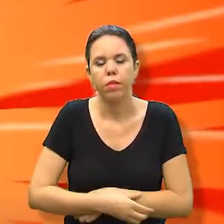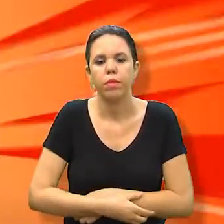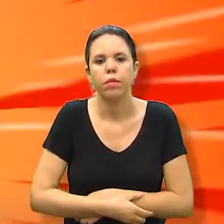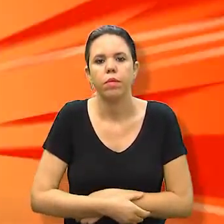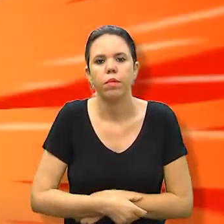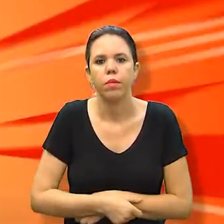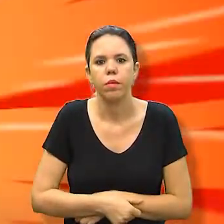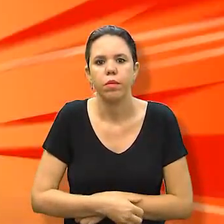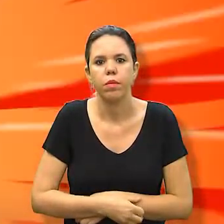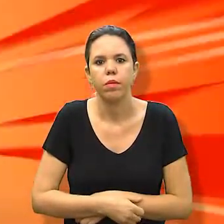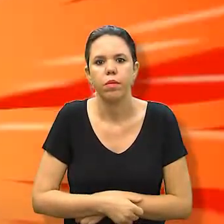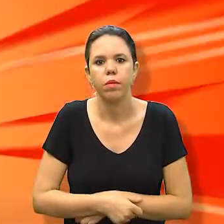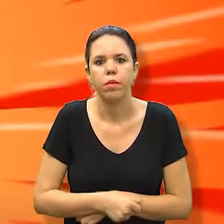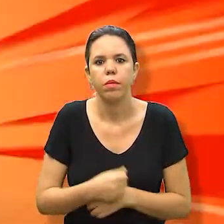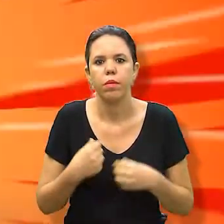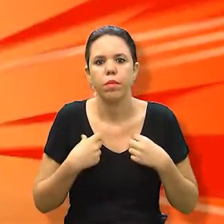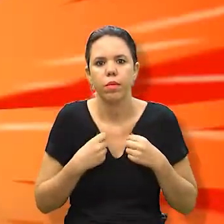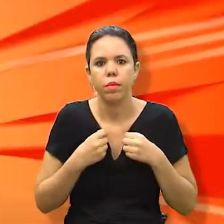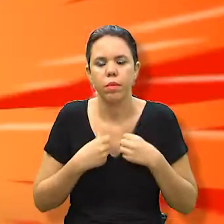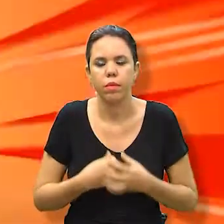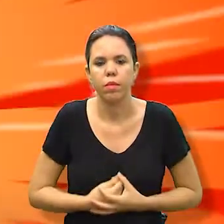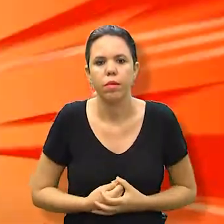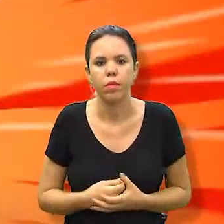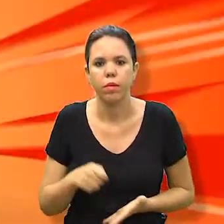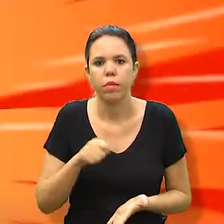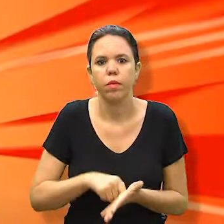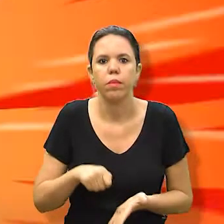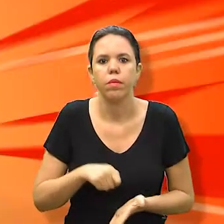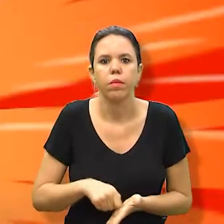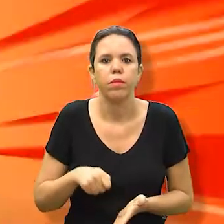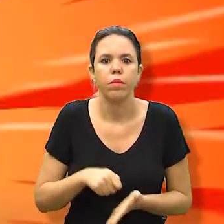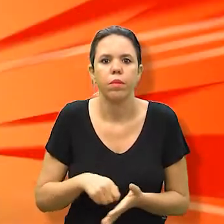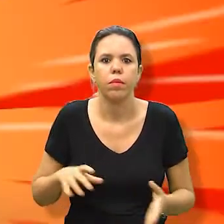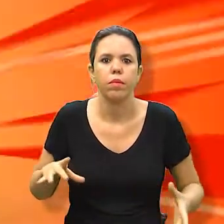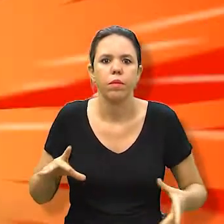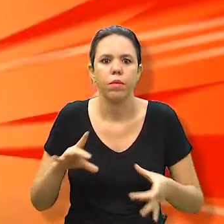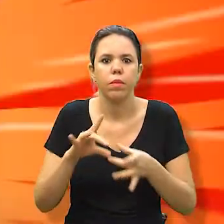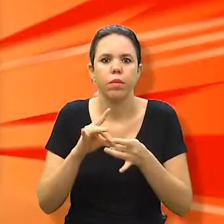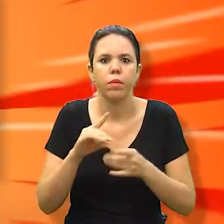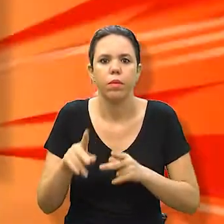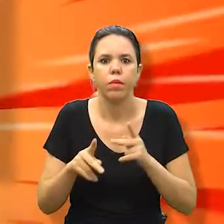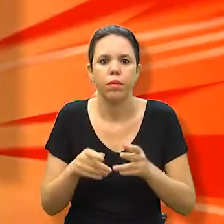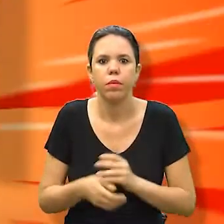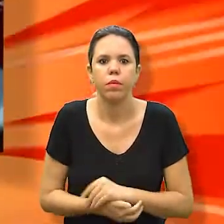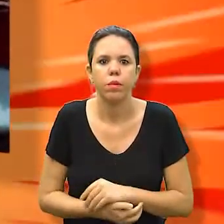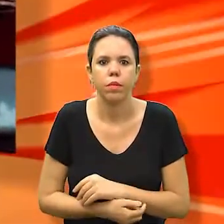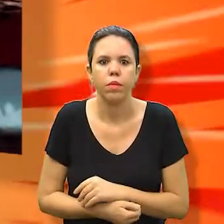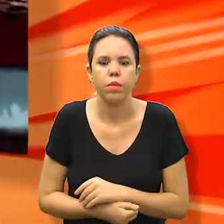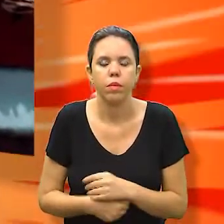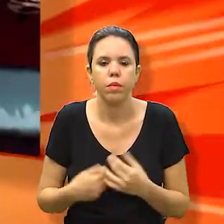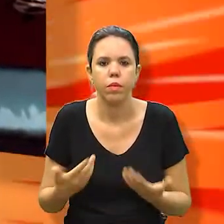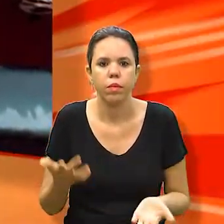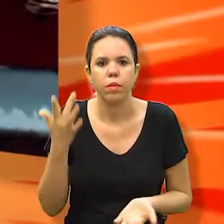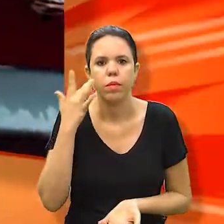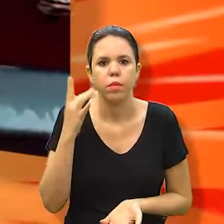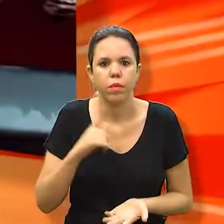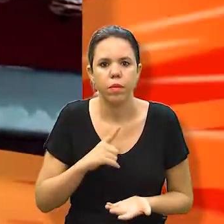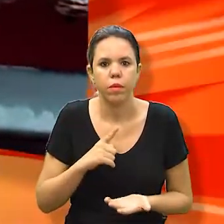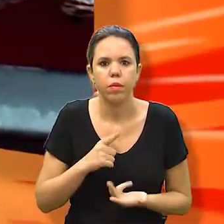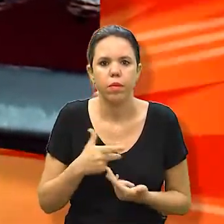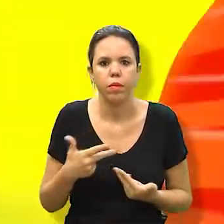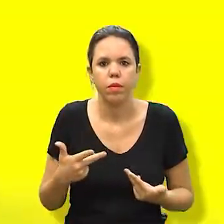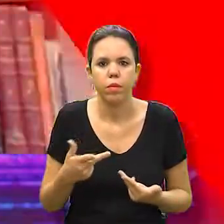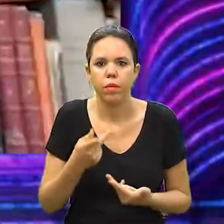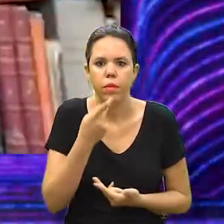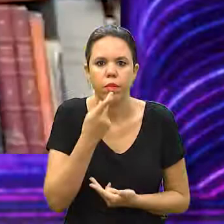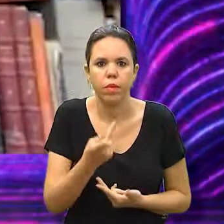suas, digamos, a sua escrita veiculada para as pessoas, né? Então, eu acho que tem